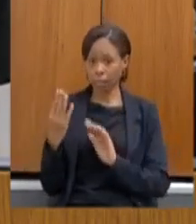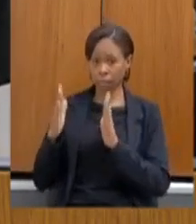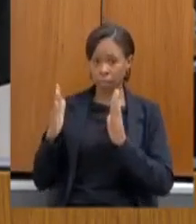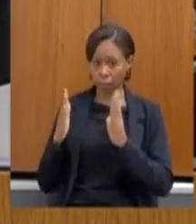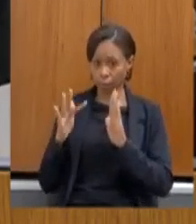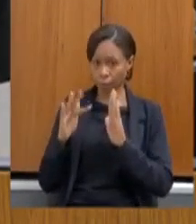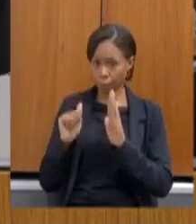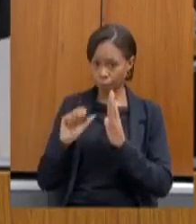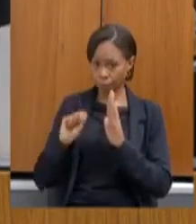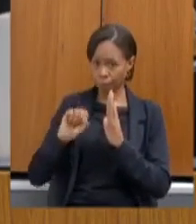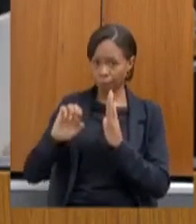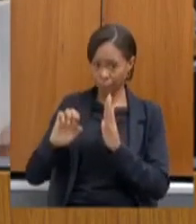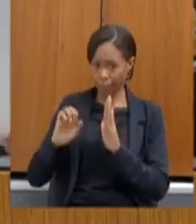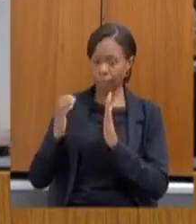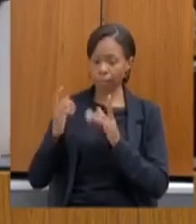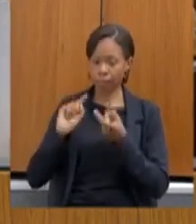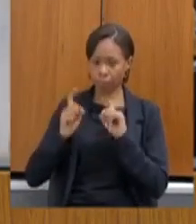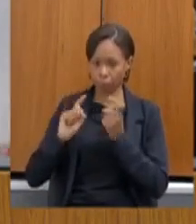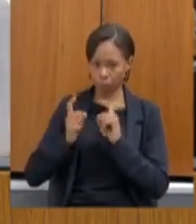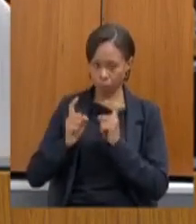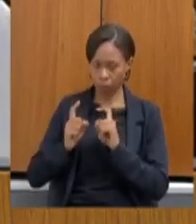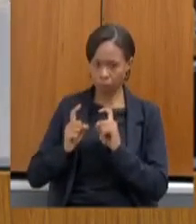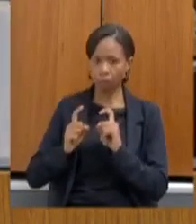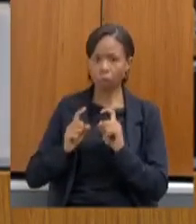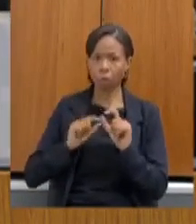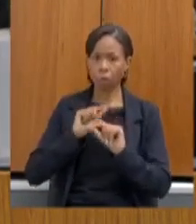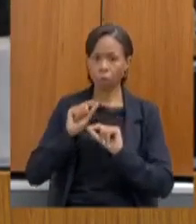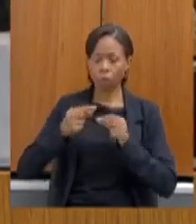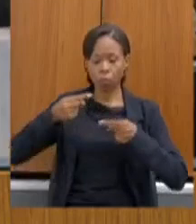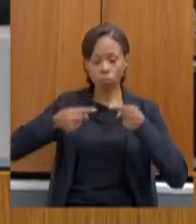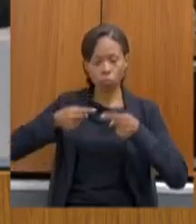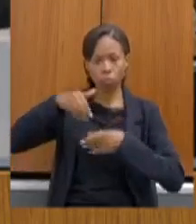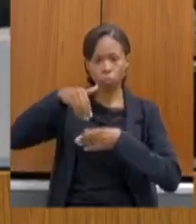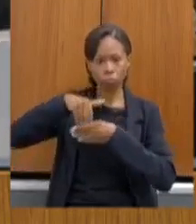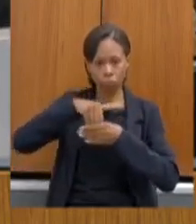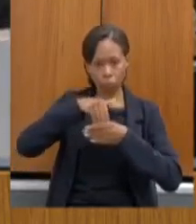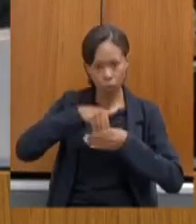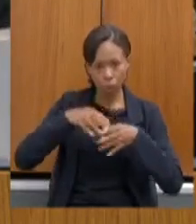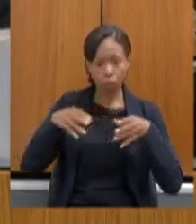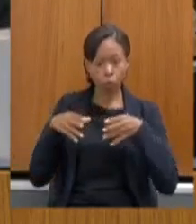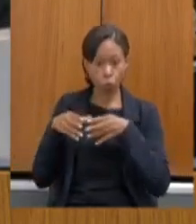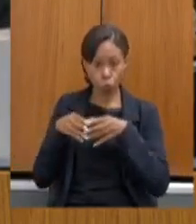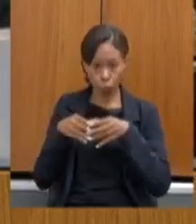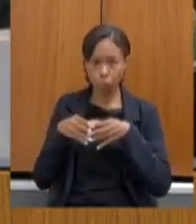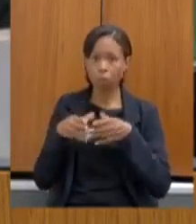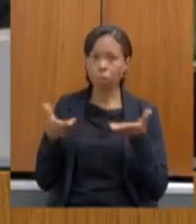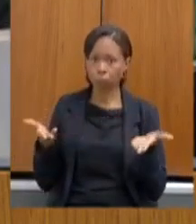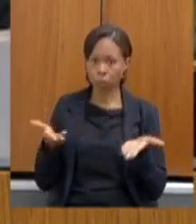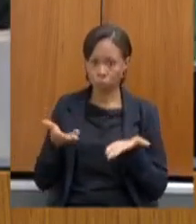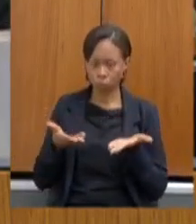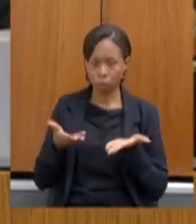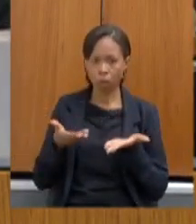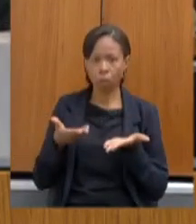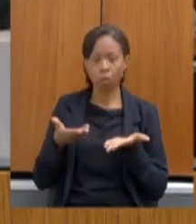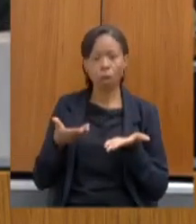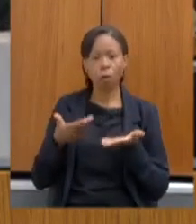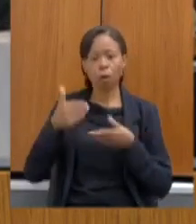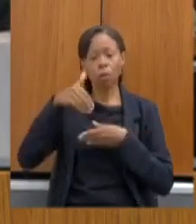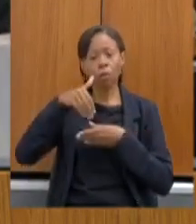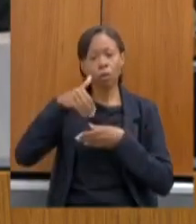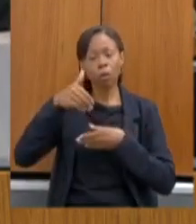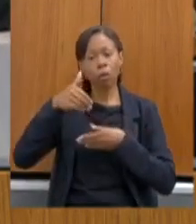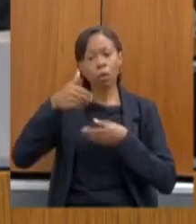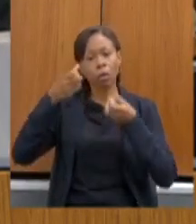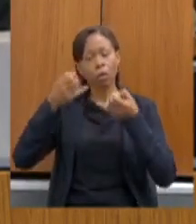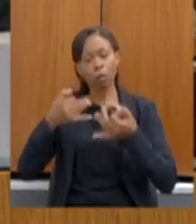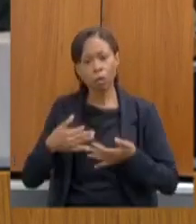que compreende o recebimento a discussão EA votação de proposição da comissão neste momento vamos apreciar as proposições apresentadas